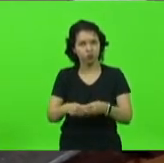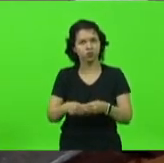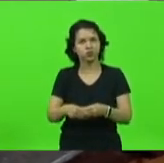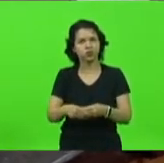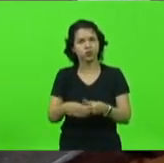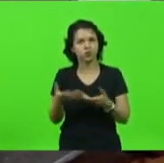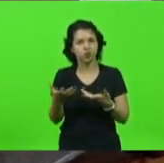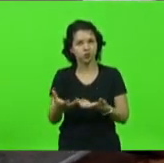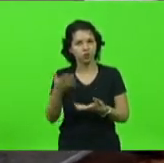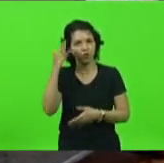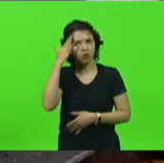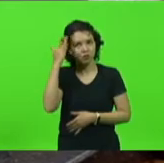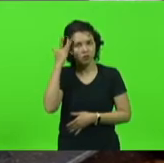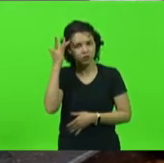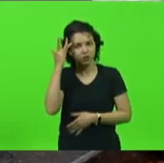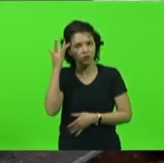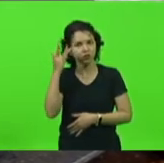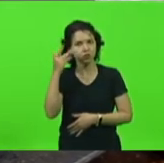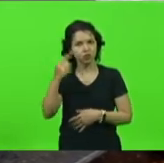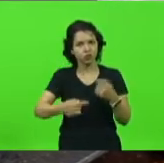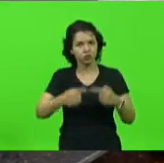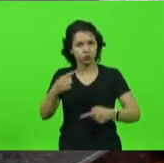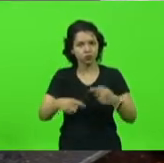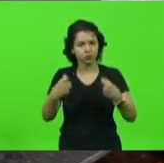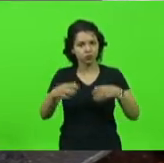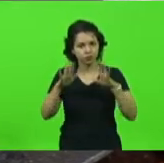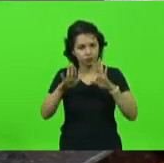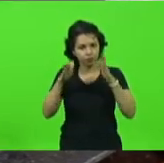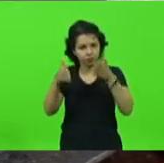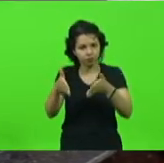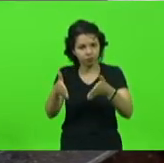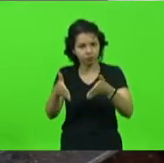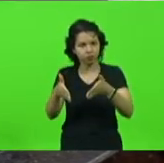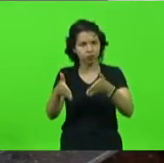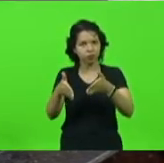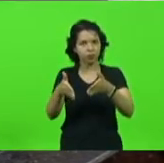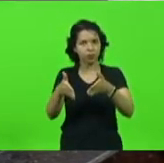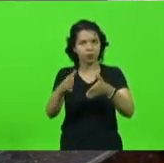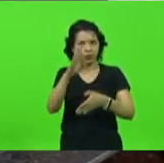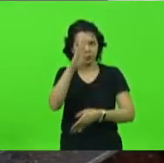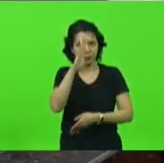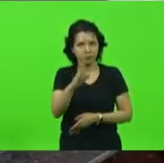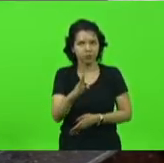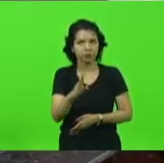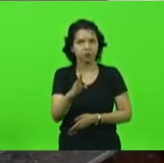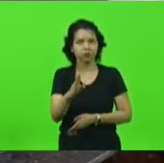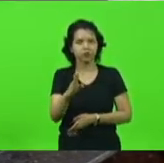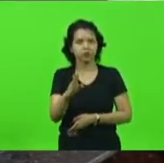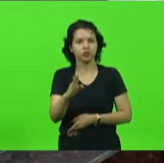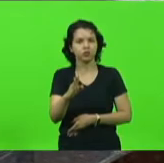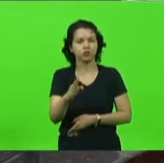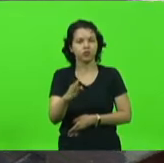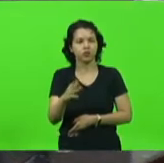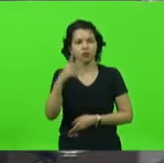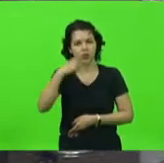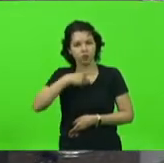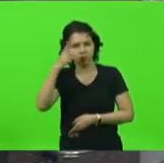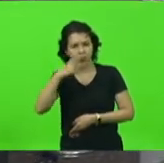debate ele tem que focar no centro da matéria e não em posicionamentos